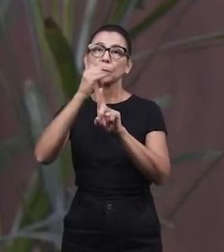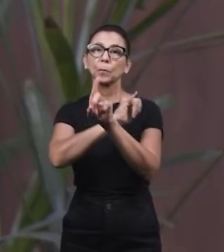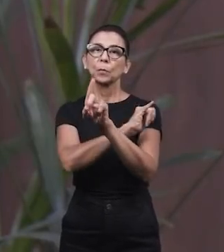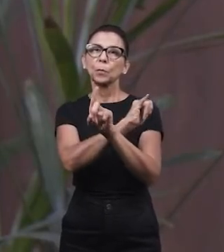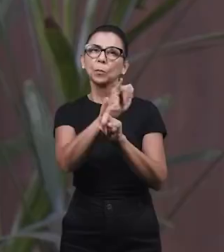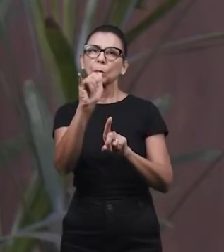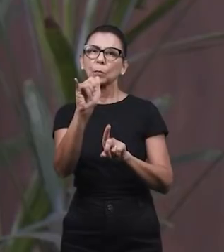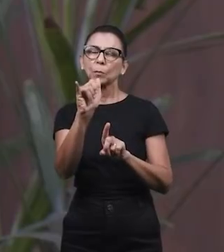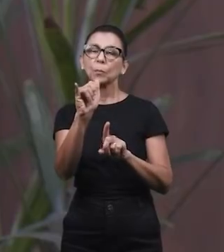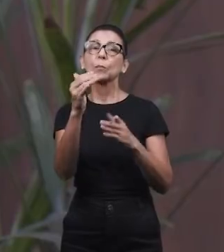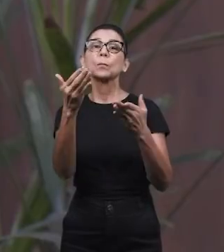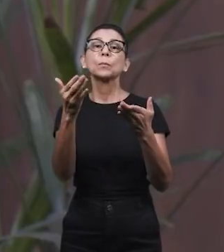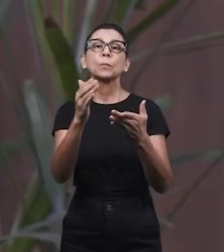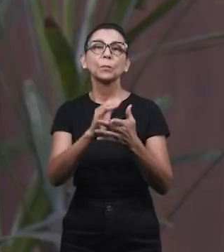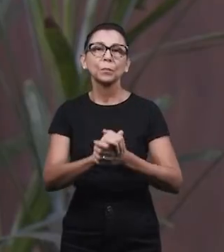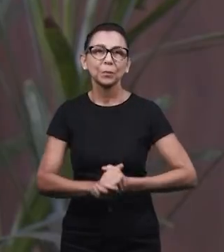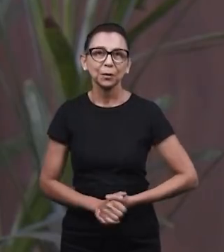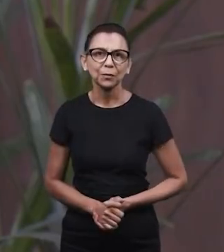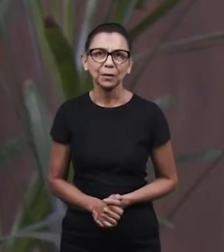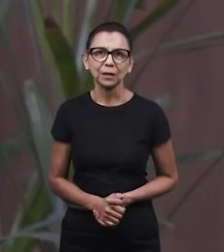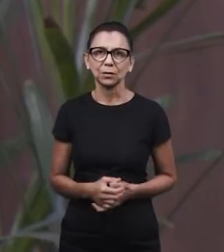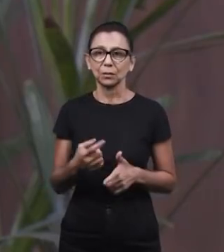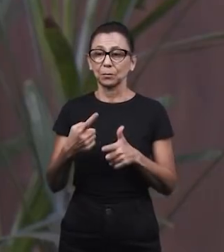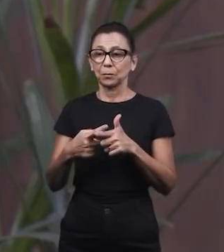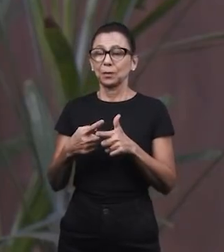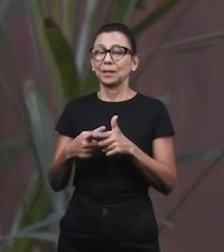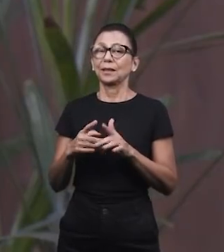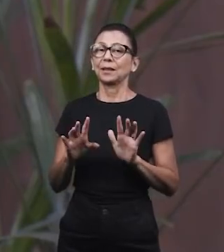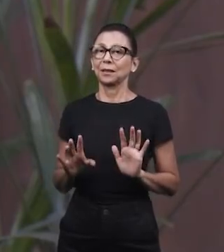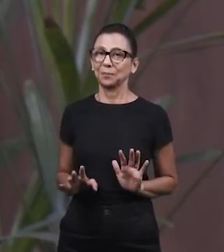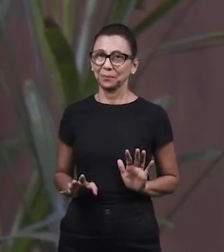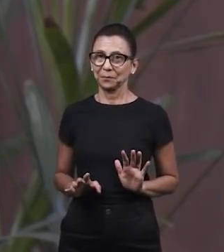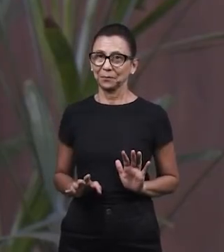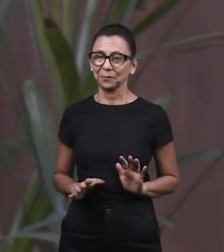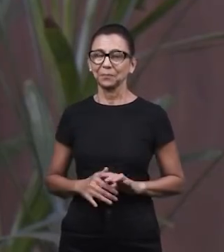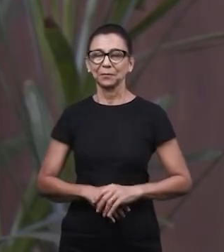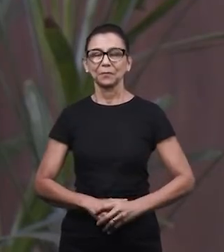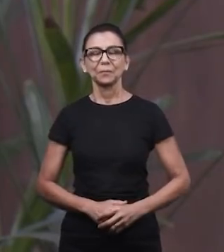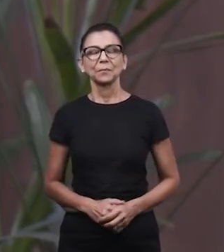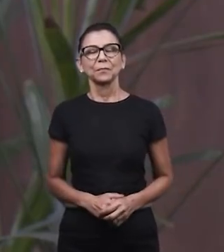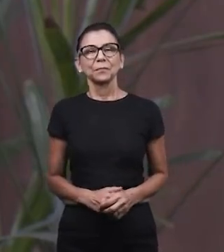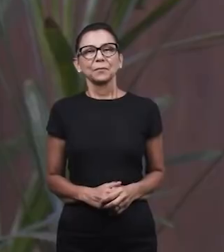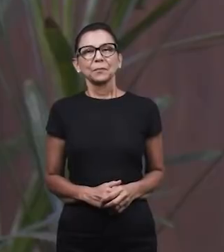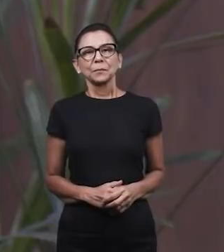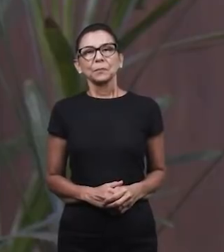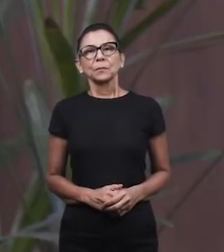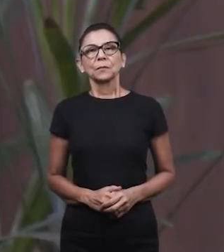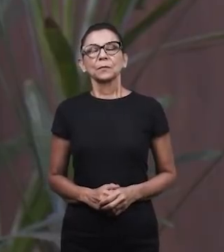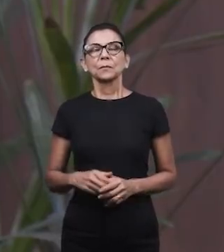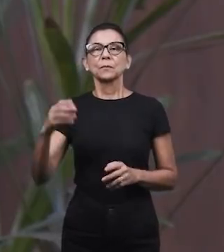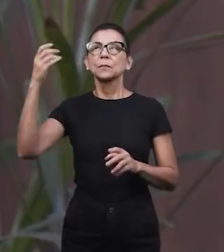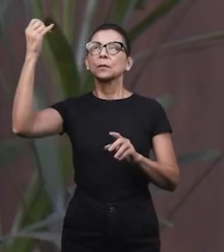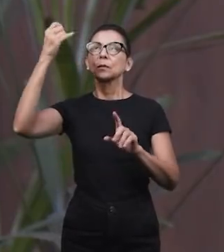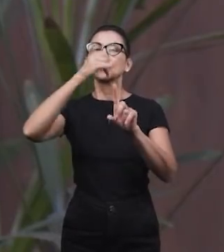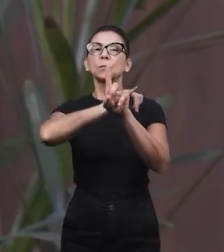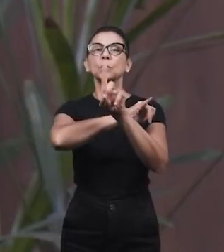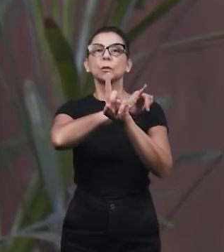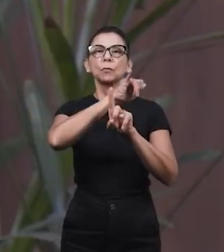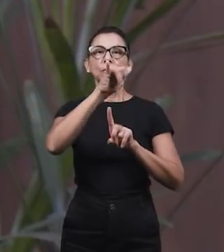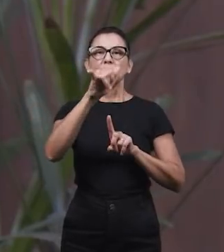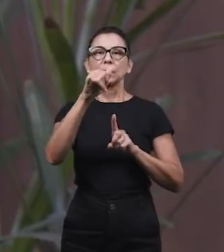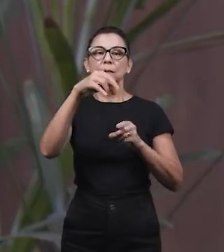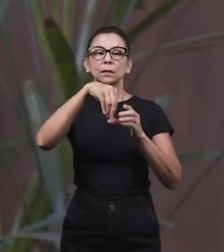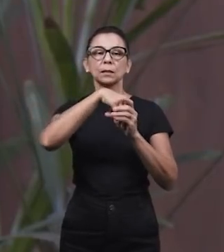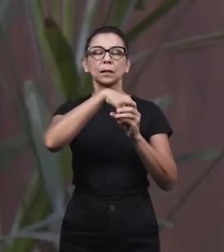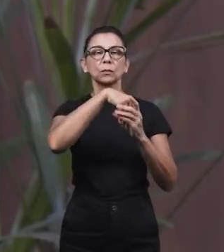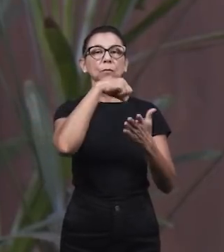profética. Por que profética? E é aí que nós vamos agora entrar no nosso assunto. Porque o profético é aquilo que está